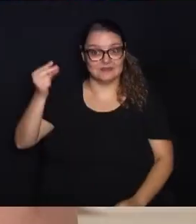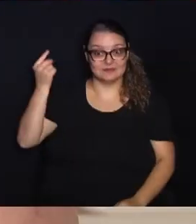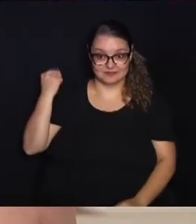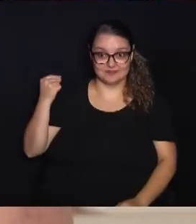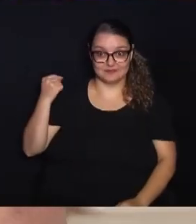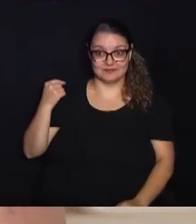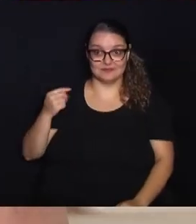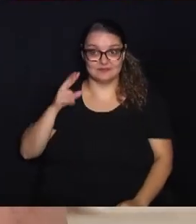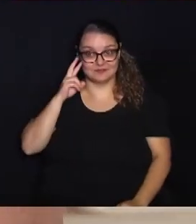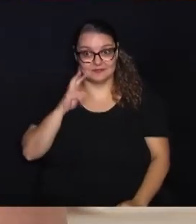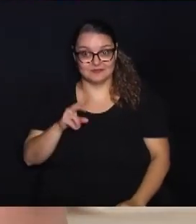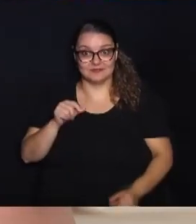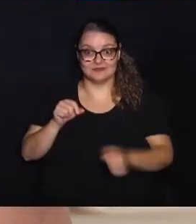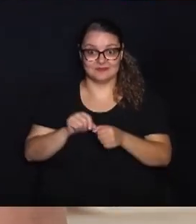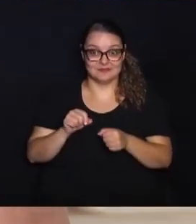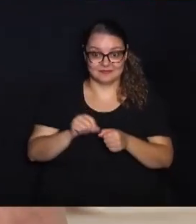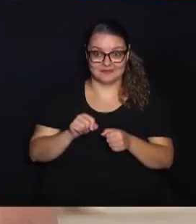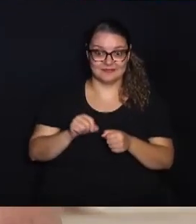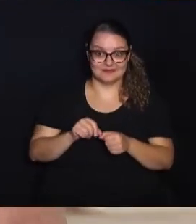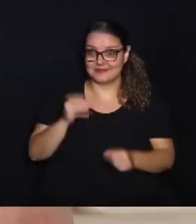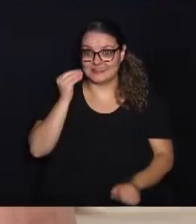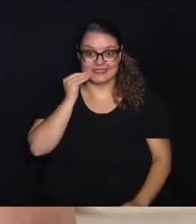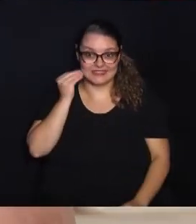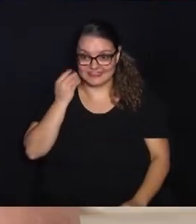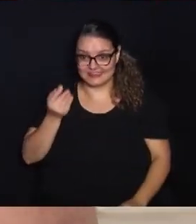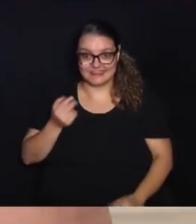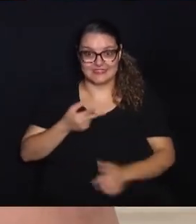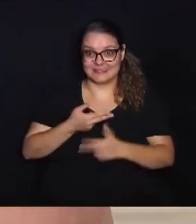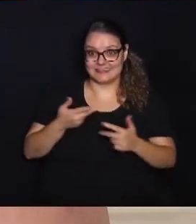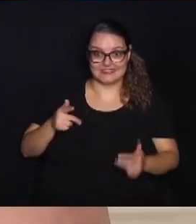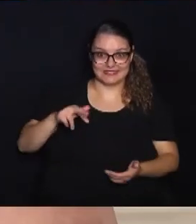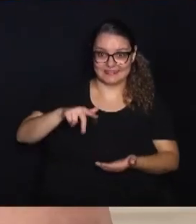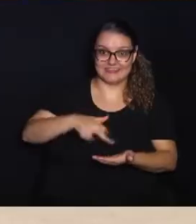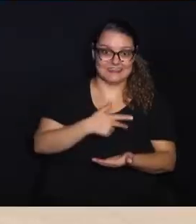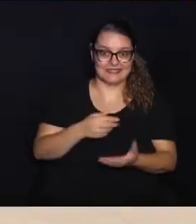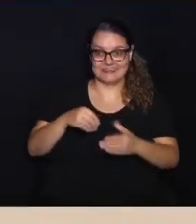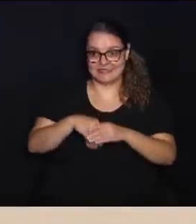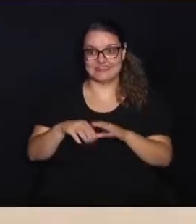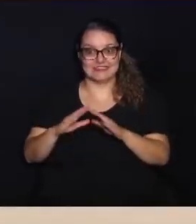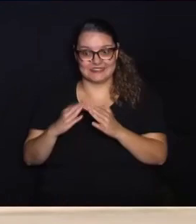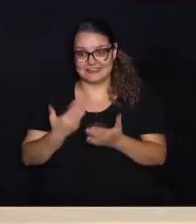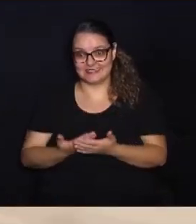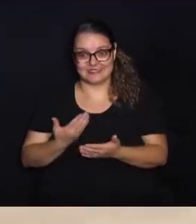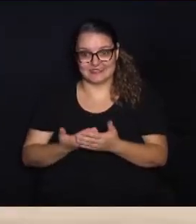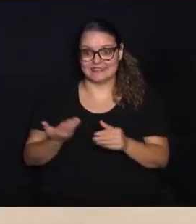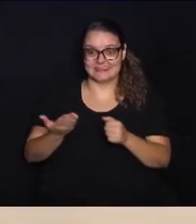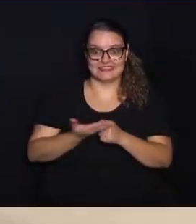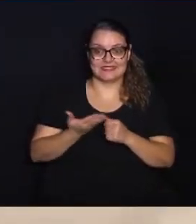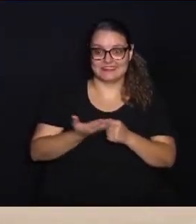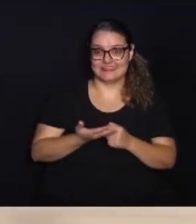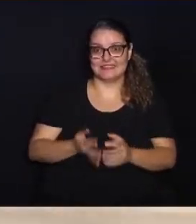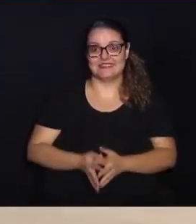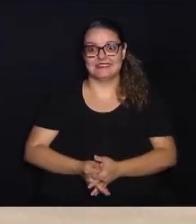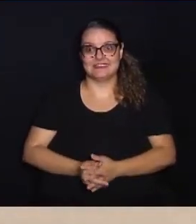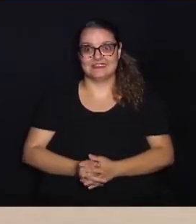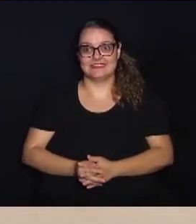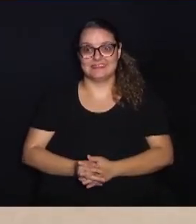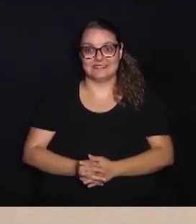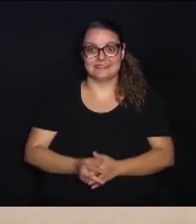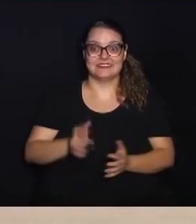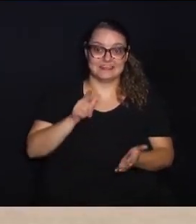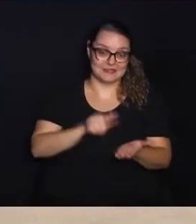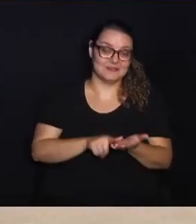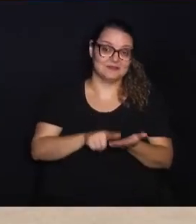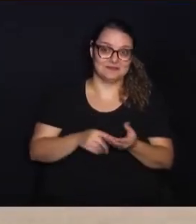aqui fazer a peneira e eu passei. E aí nunca mais saiu? Nunca mais saí. Bastante. Qual que é o aparelho que você mais gosta? Qual